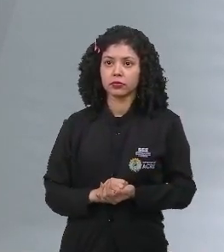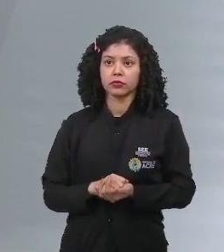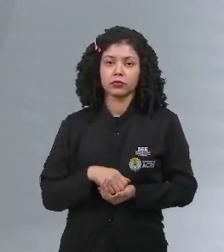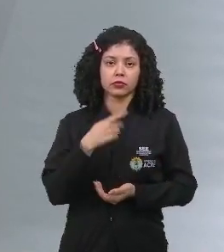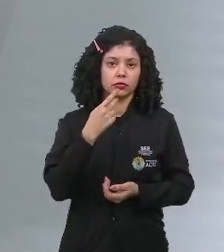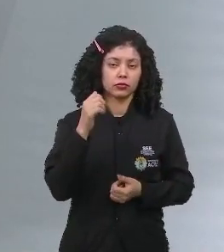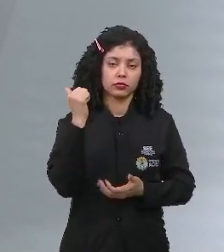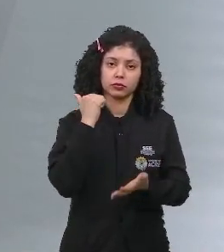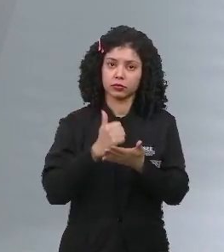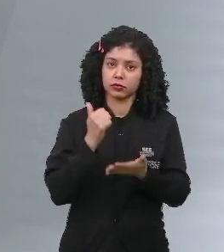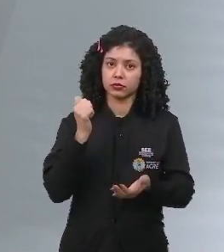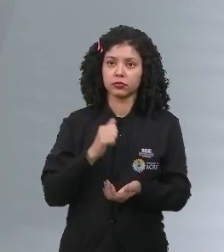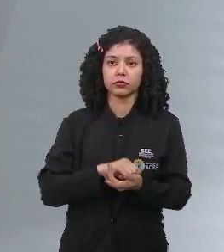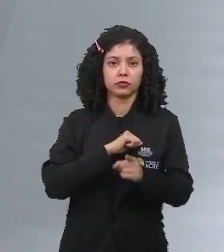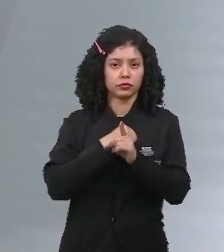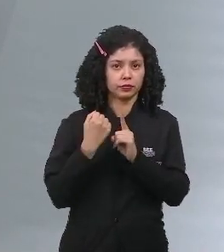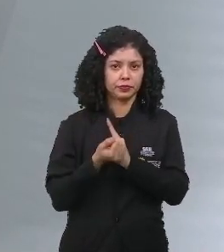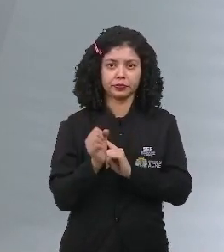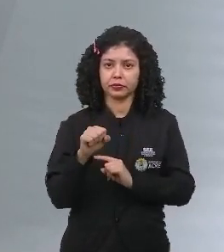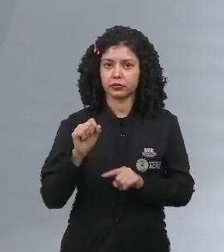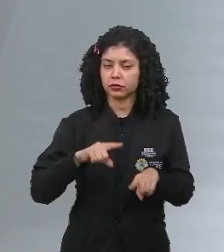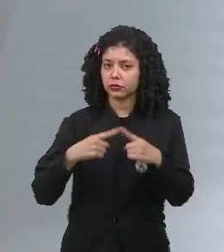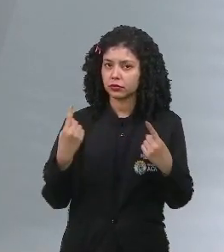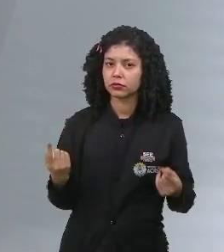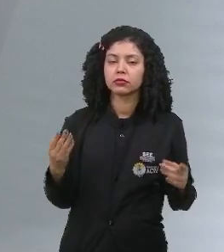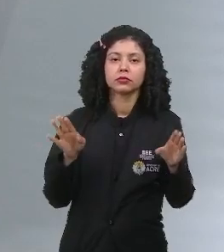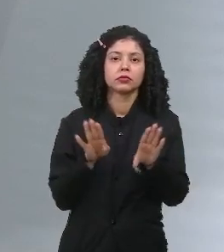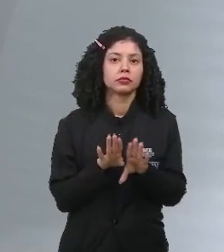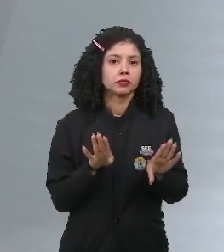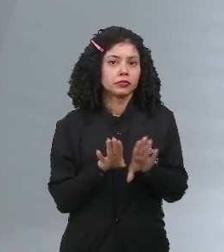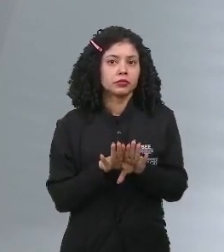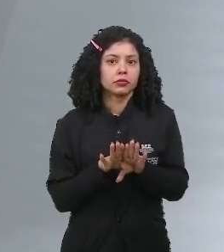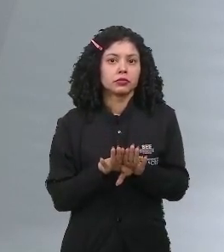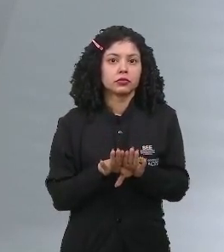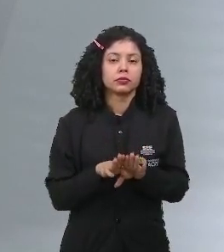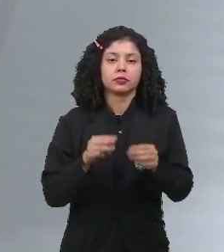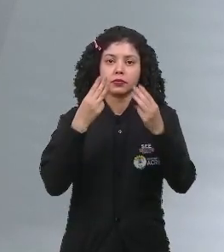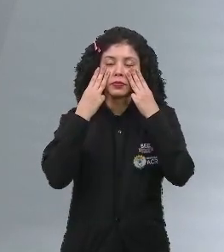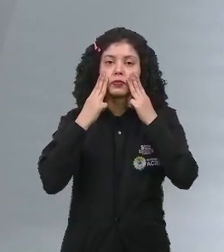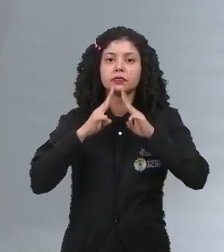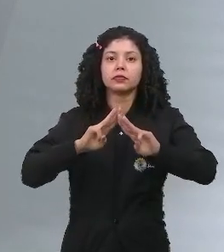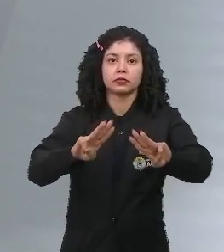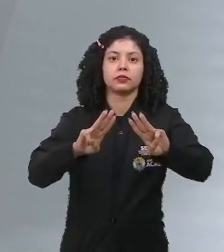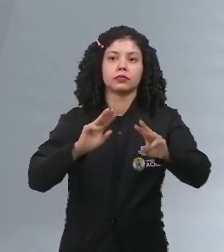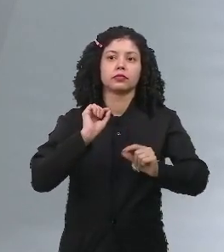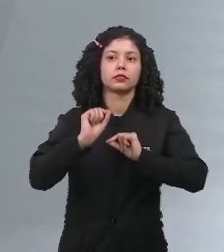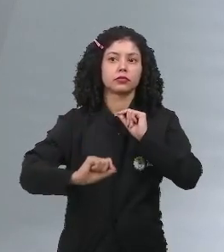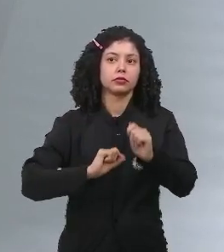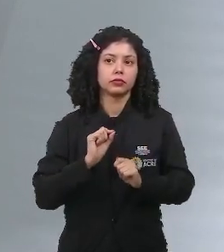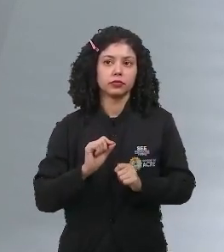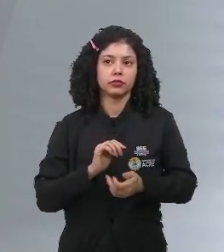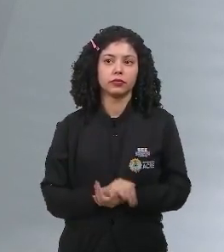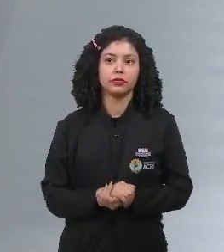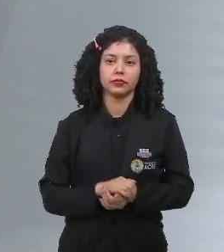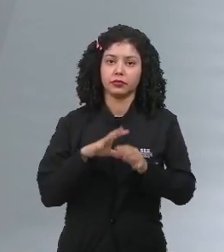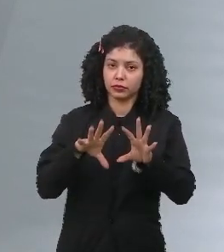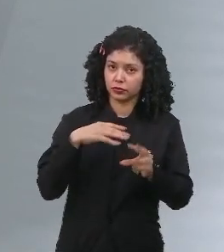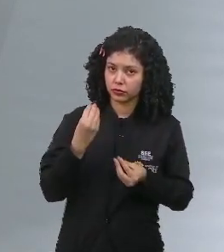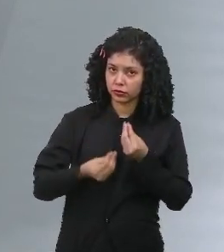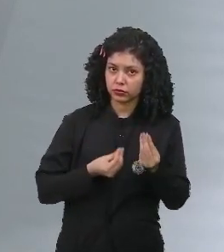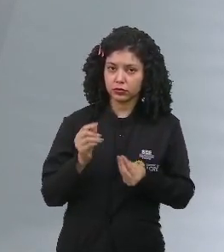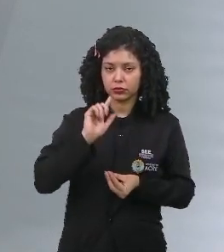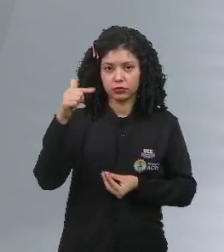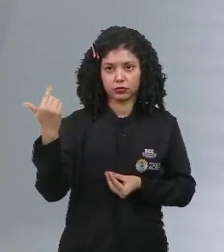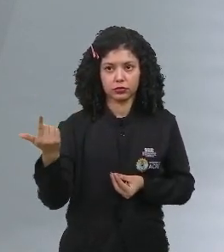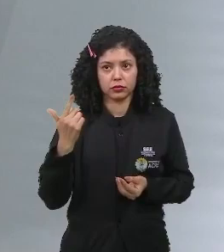do contrato social sim mas também vamos falar de Maquiavel Maquiavel assim como os